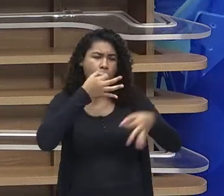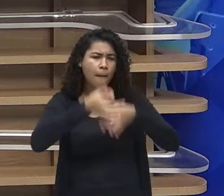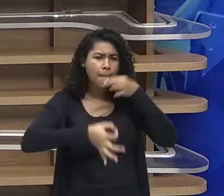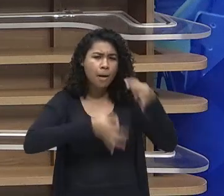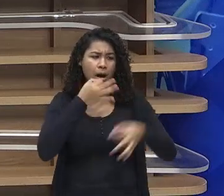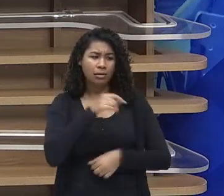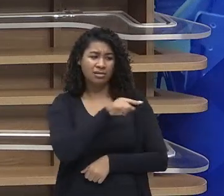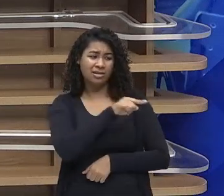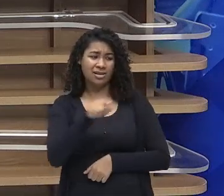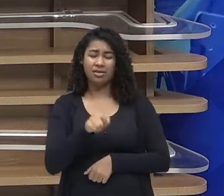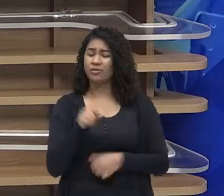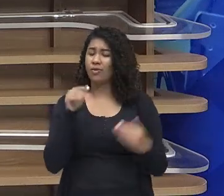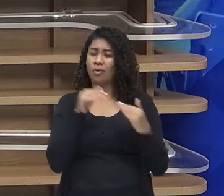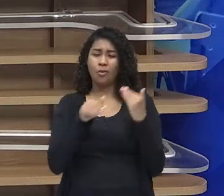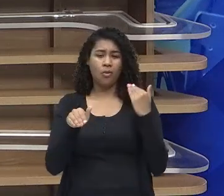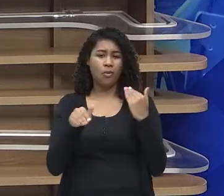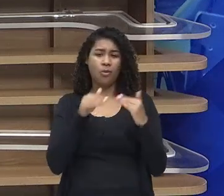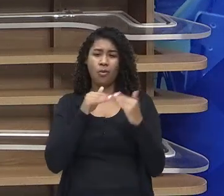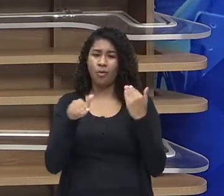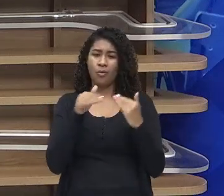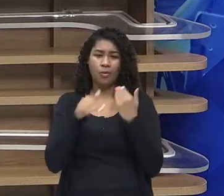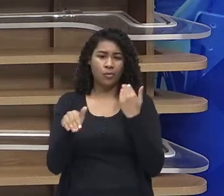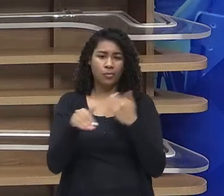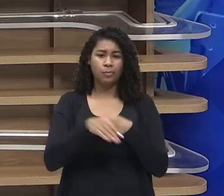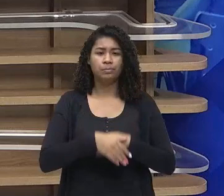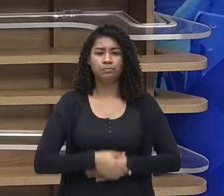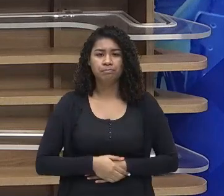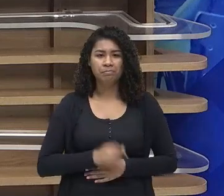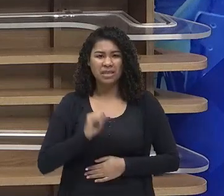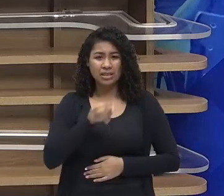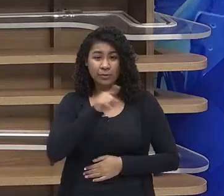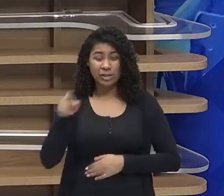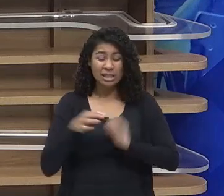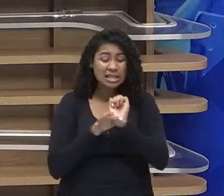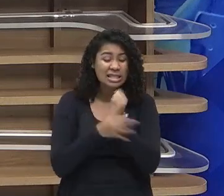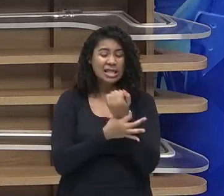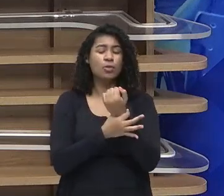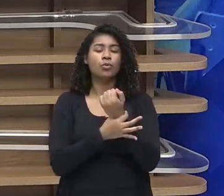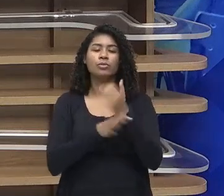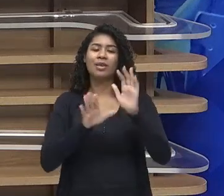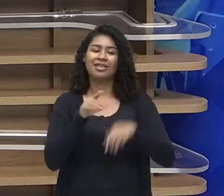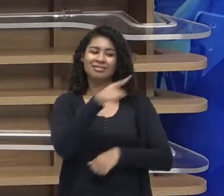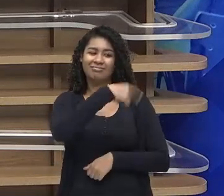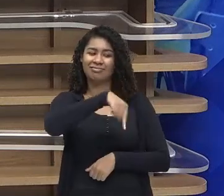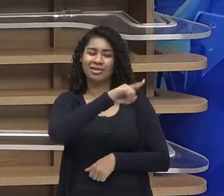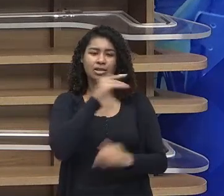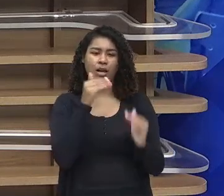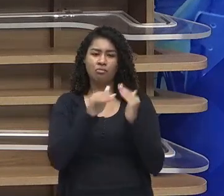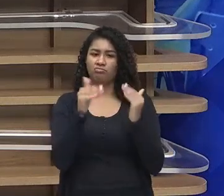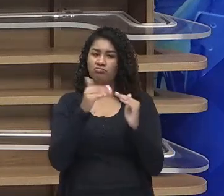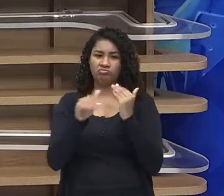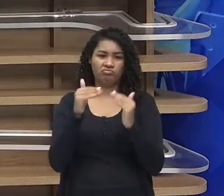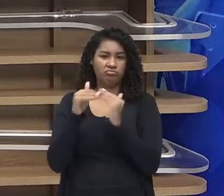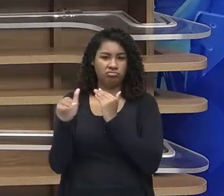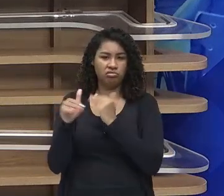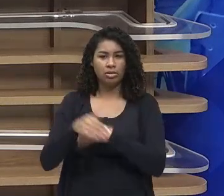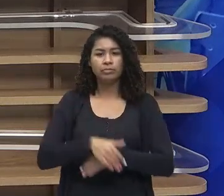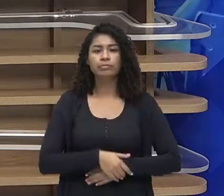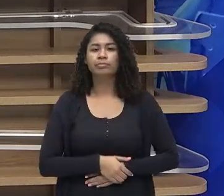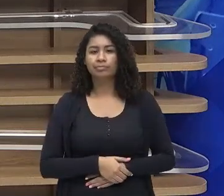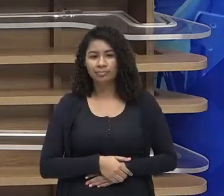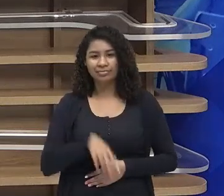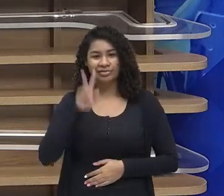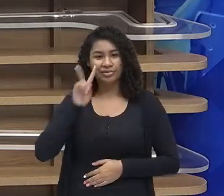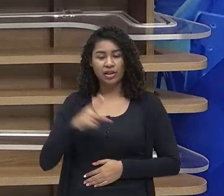eles não vão concordar com você. Por mais que você esteja certíssimo, eles não vão concordar com você. Então, o por mais